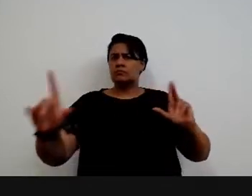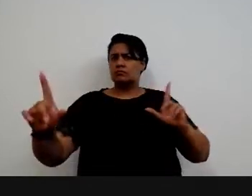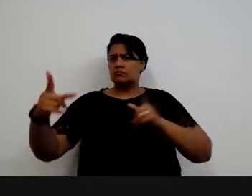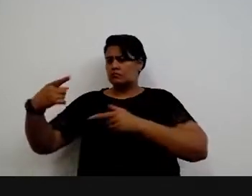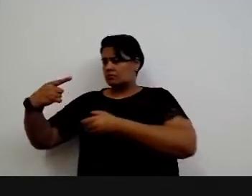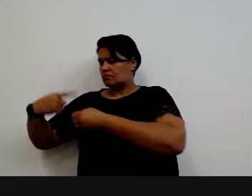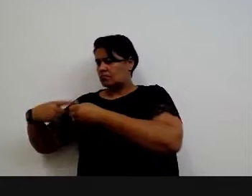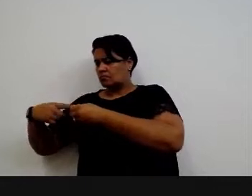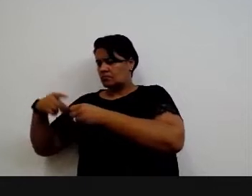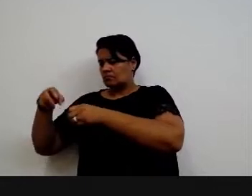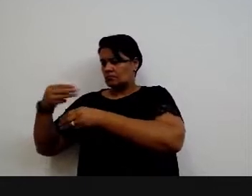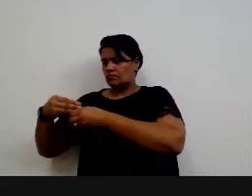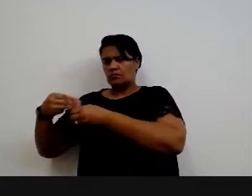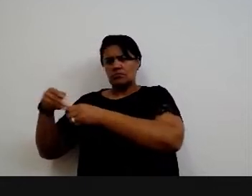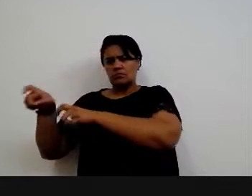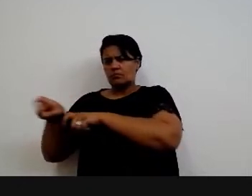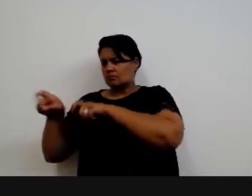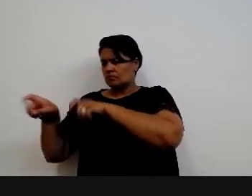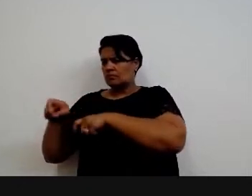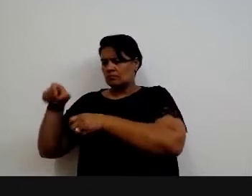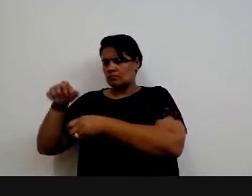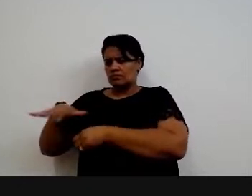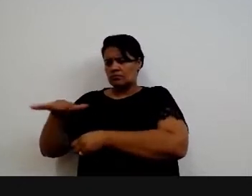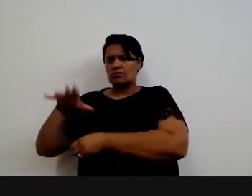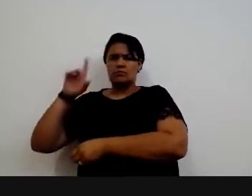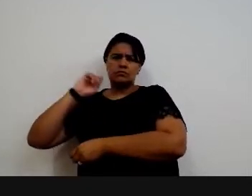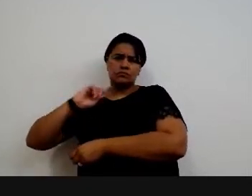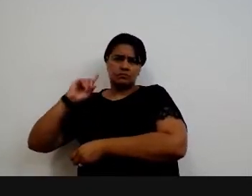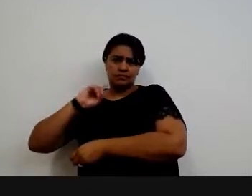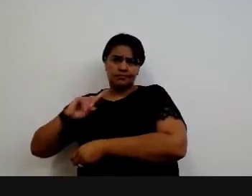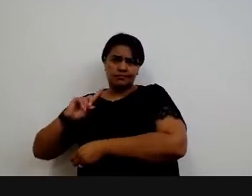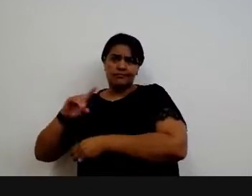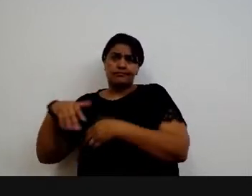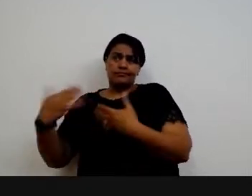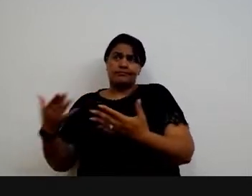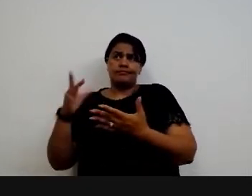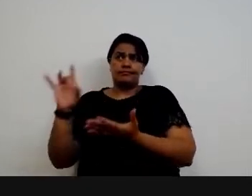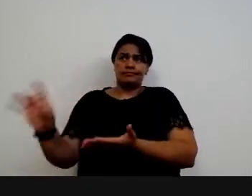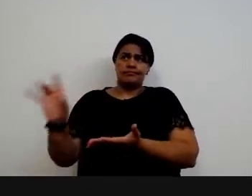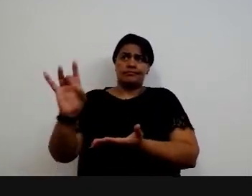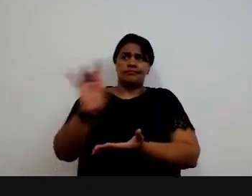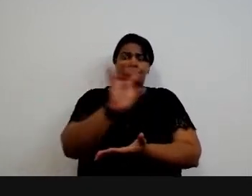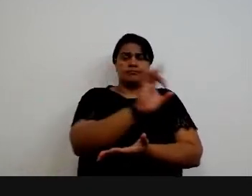cidadezinha lá do interior de Minas, com 5.000 habitantes. Cada qual faz aquilo que